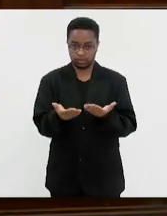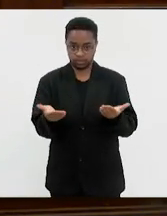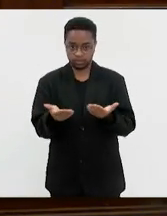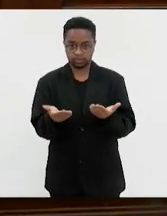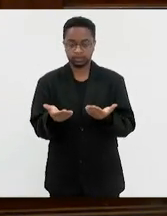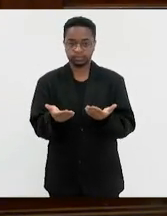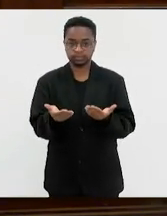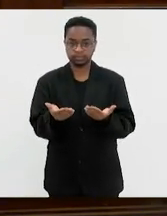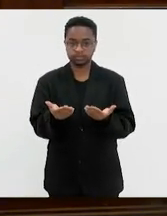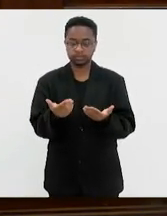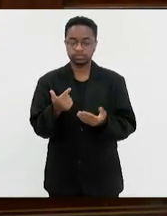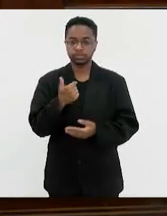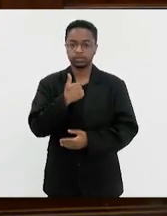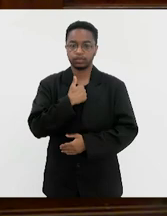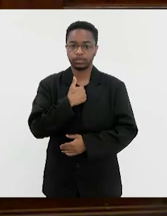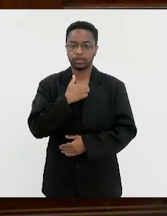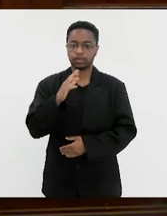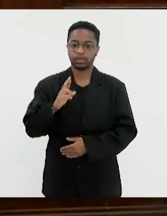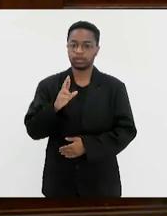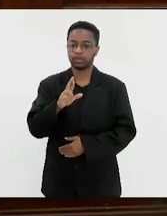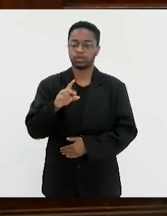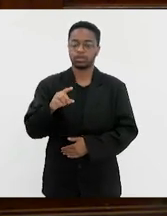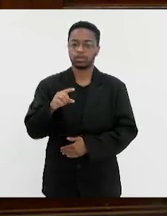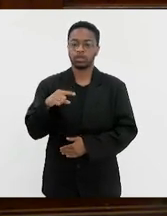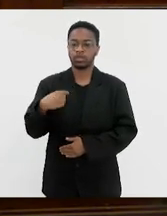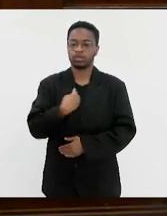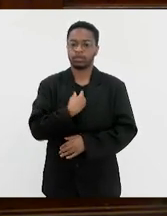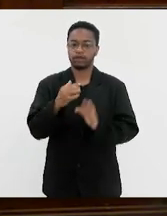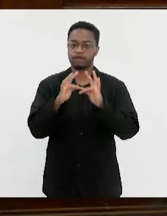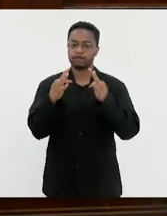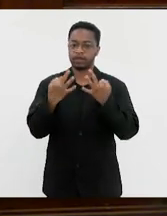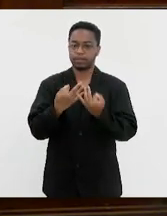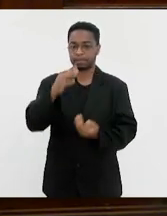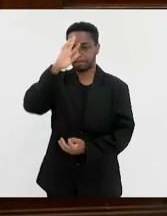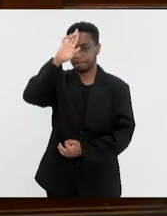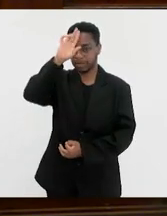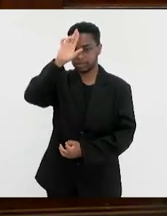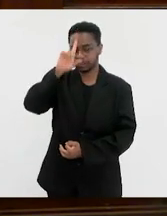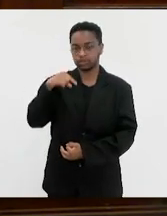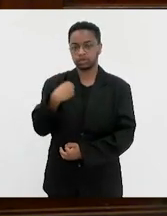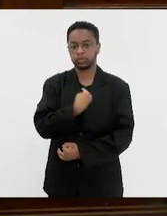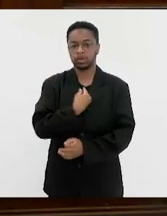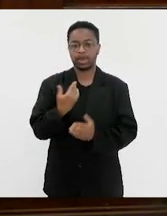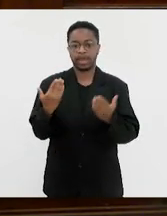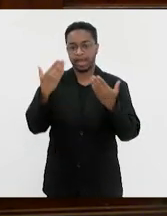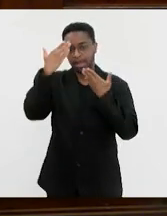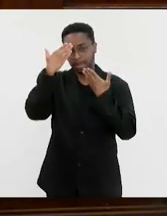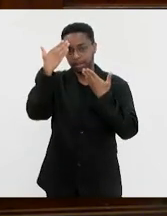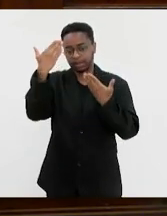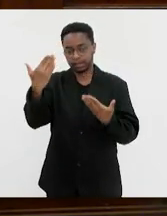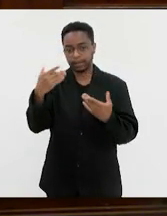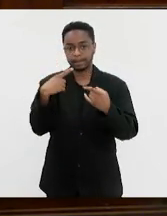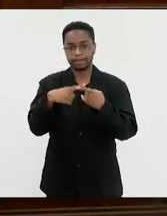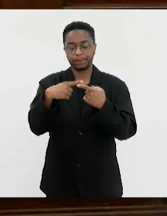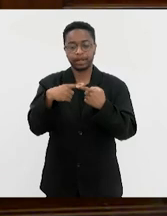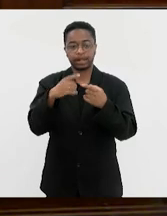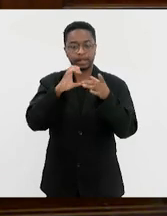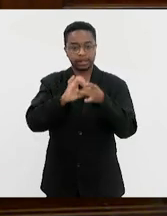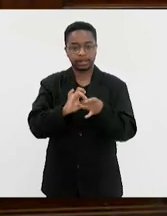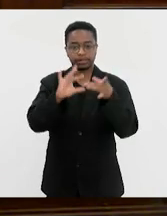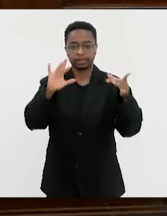eu, em nome da família mesquitense, temos só que te agradecer por ter libertado Mesquita de Nova